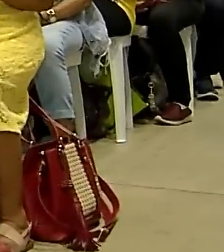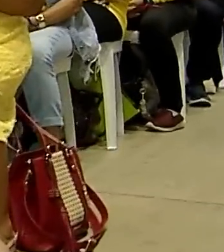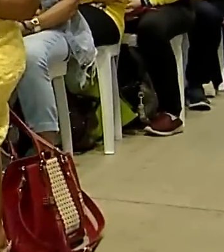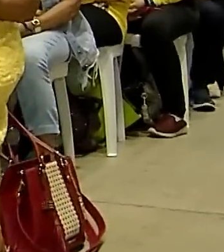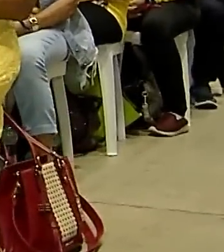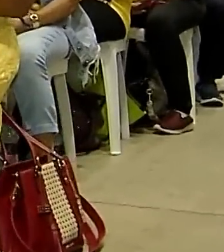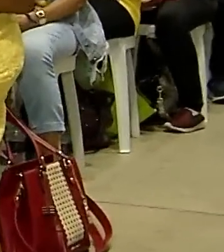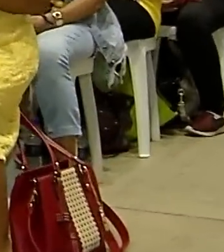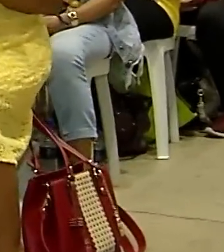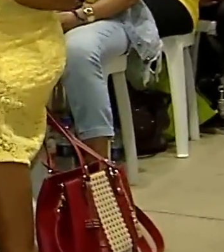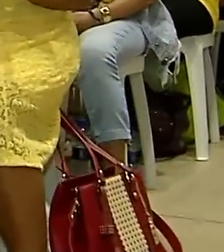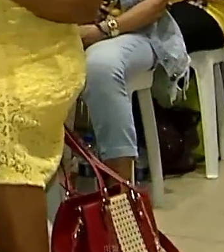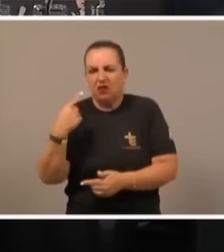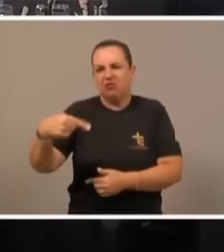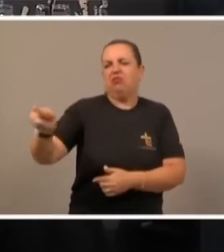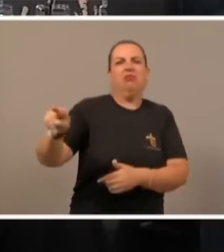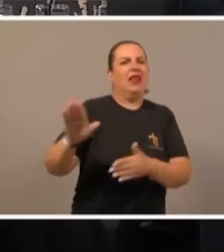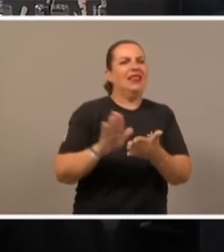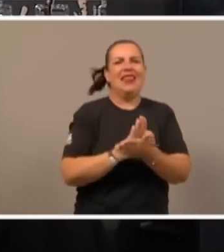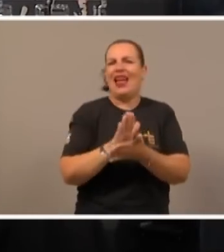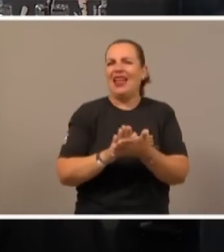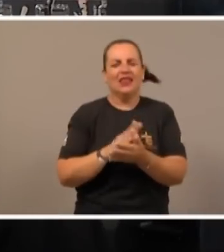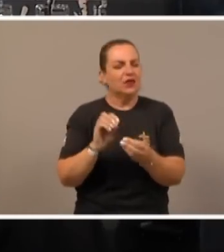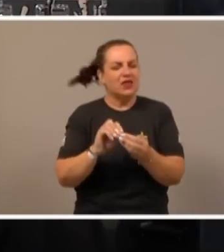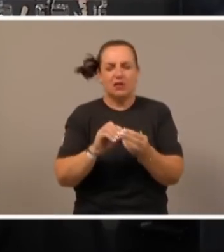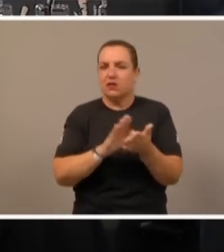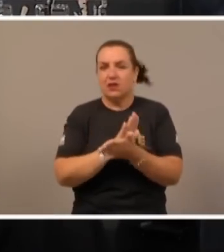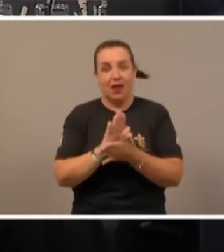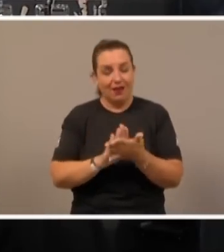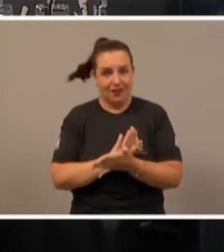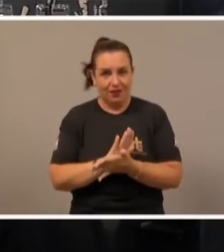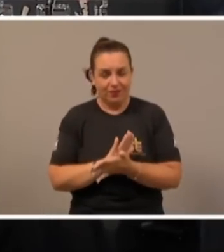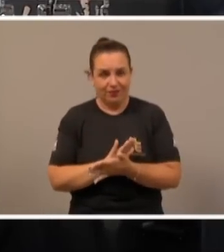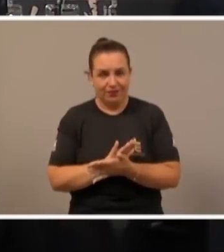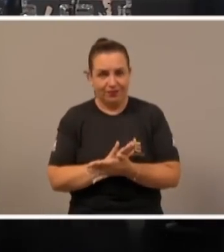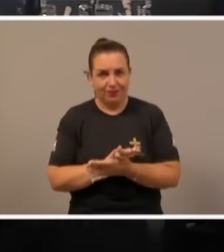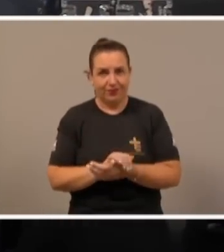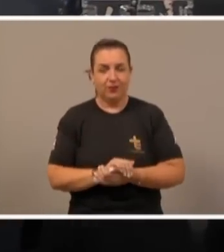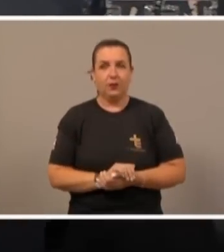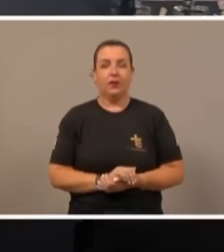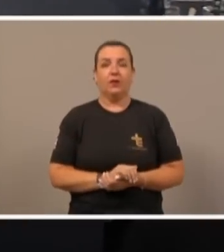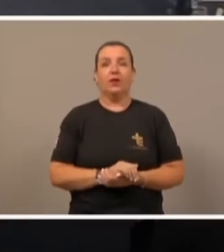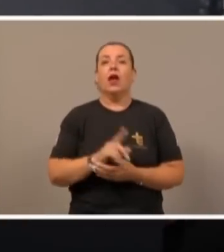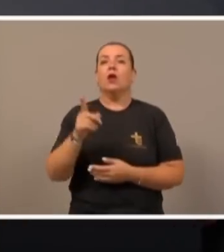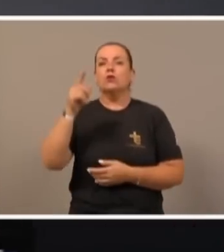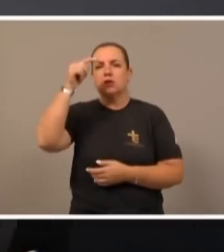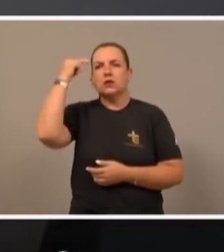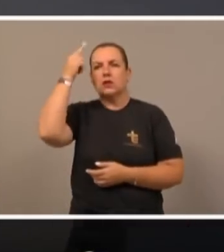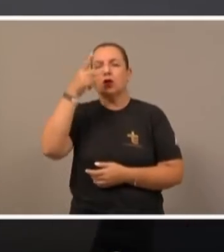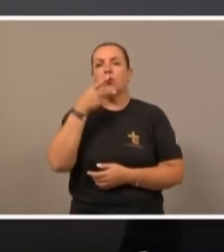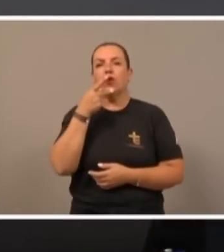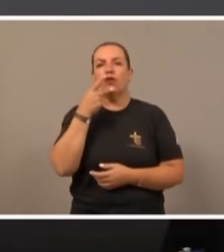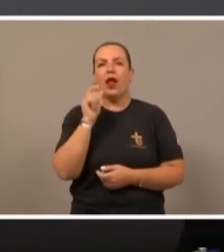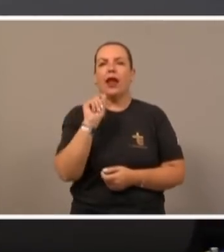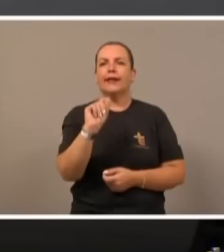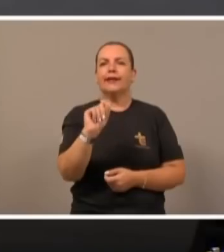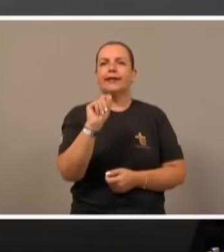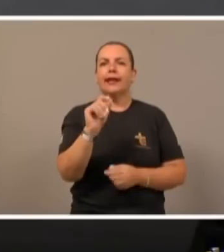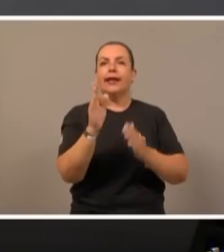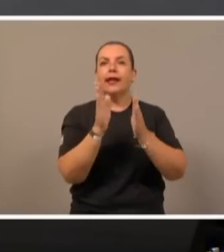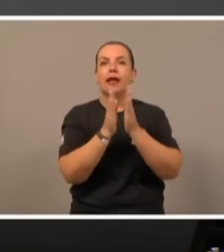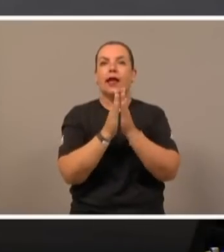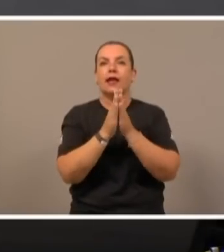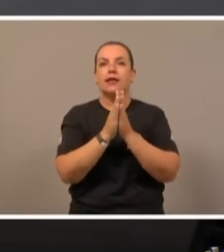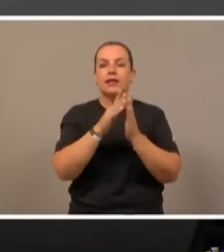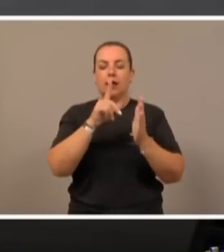oração ninguém vai adiante, não fazemos nada. Como diz um santo: quem reza se